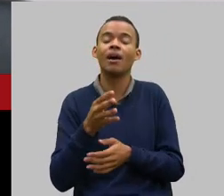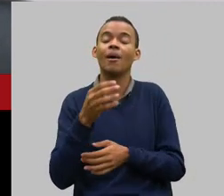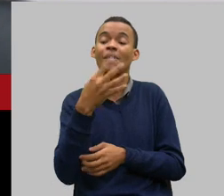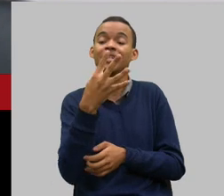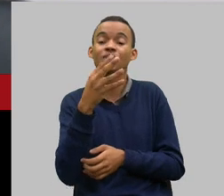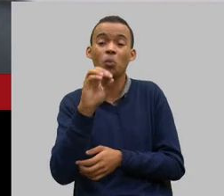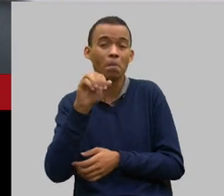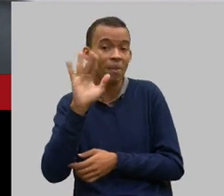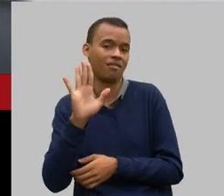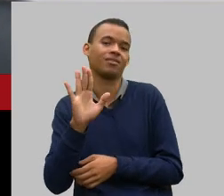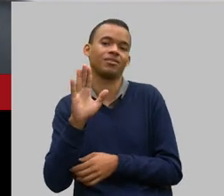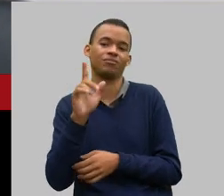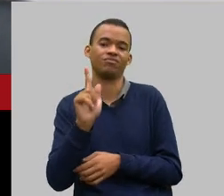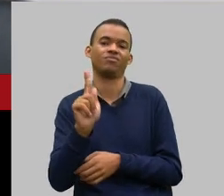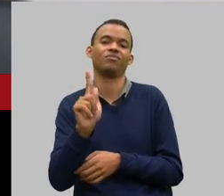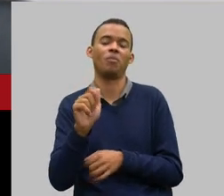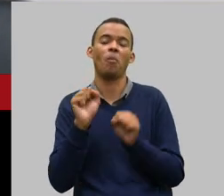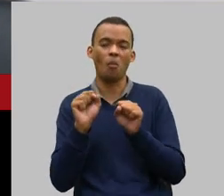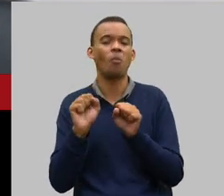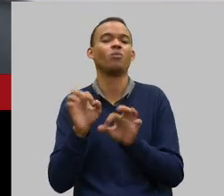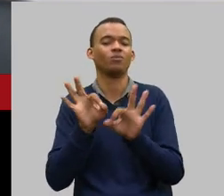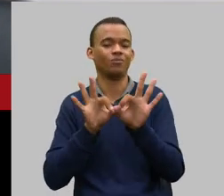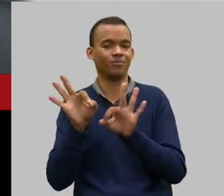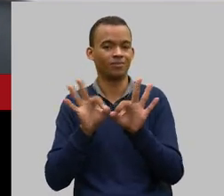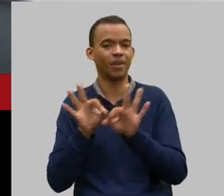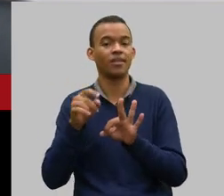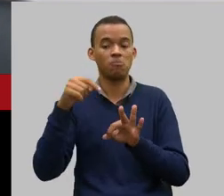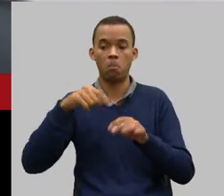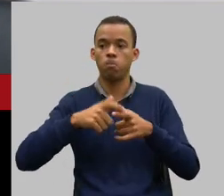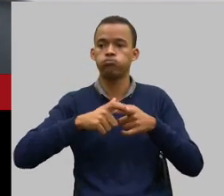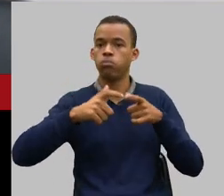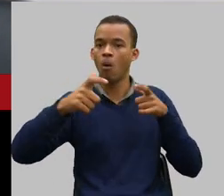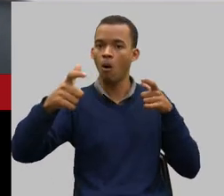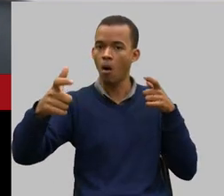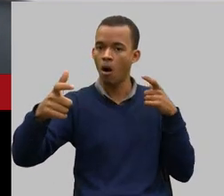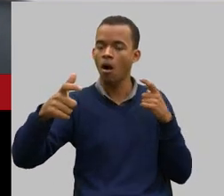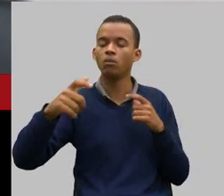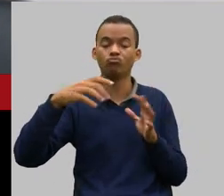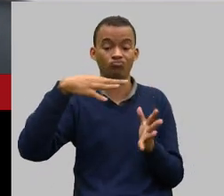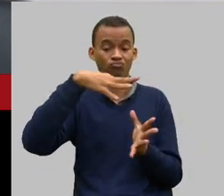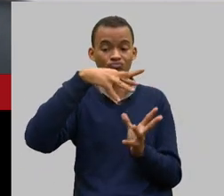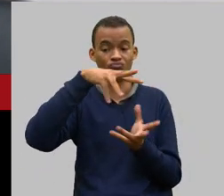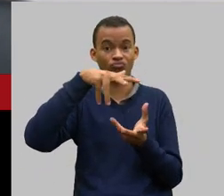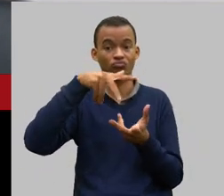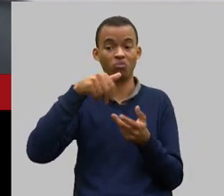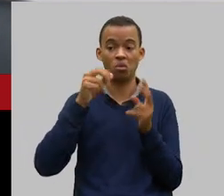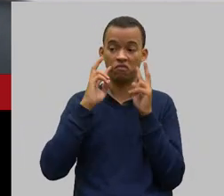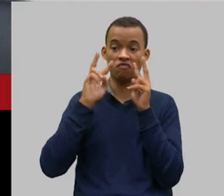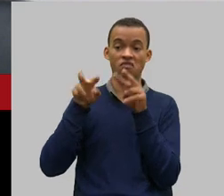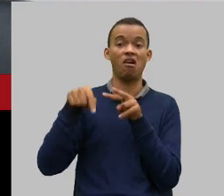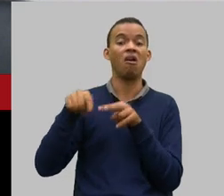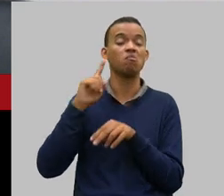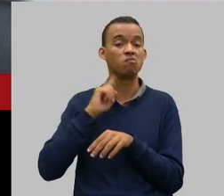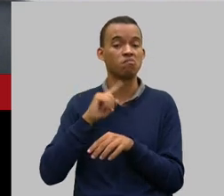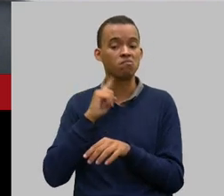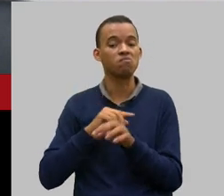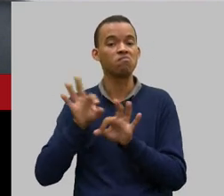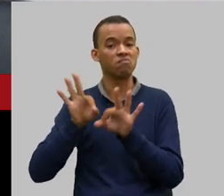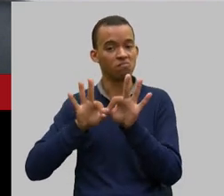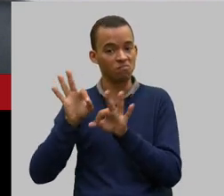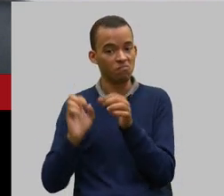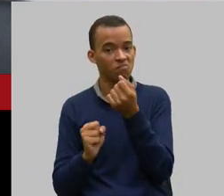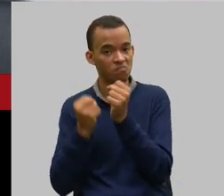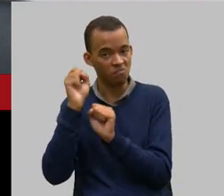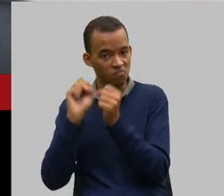eh gigante a a nível Mundial eh teve o leilão também eh do da